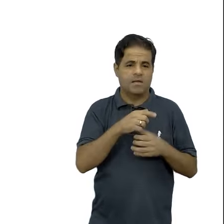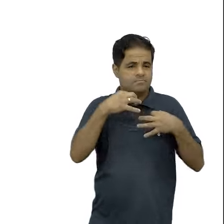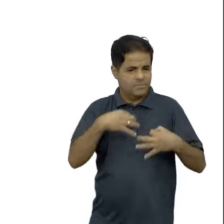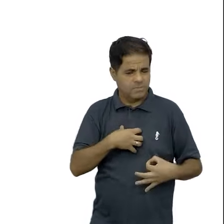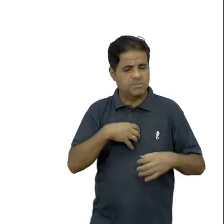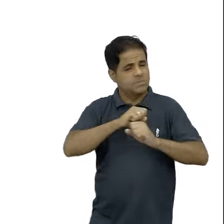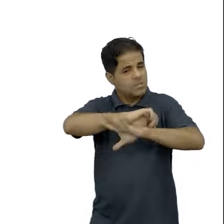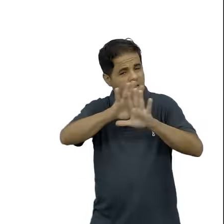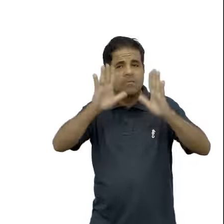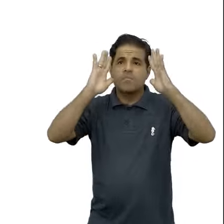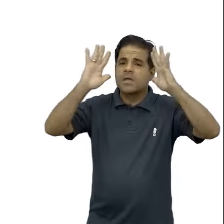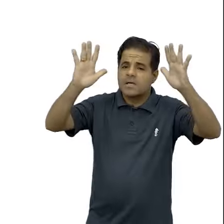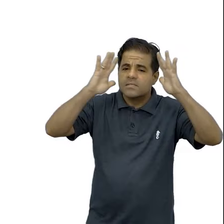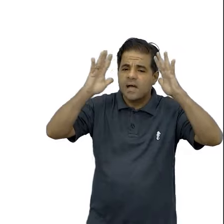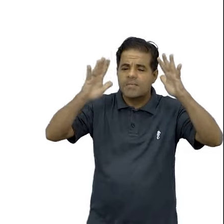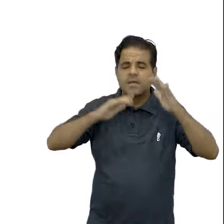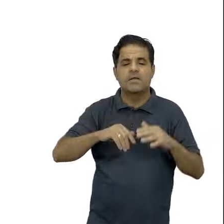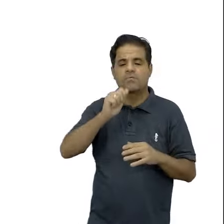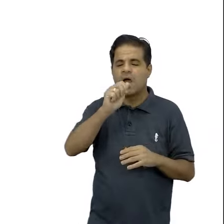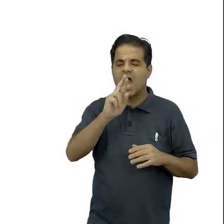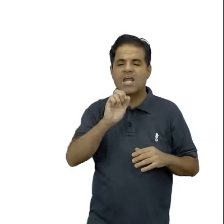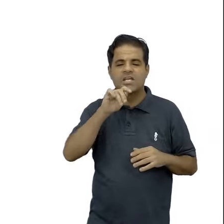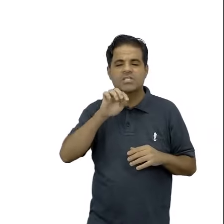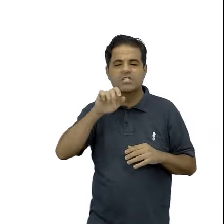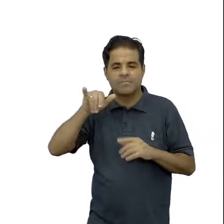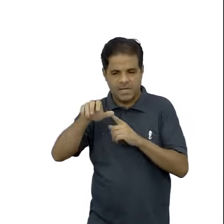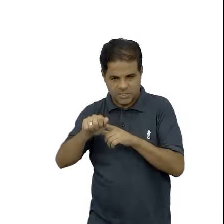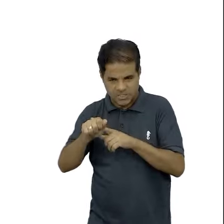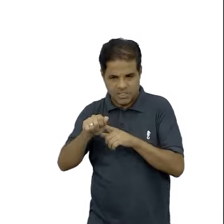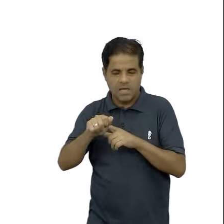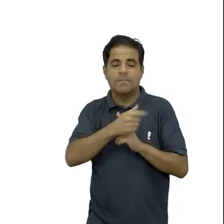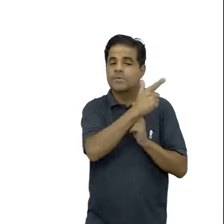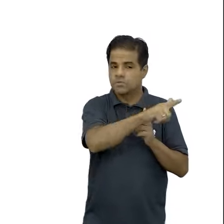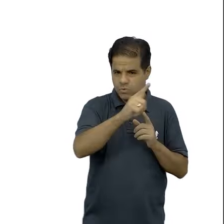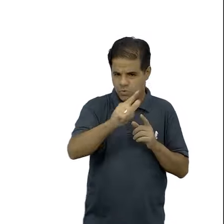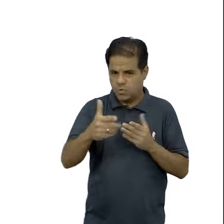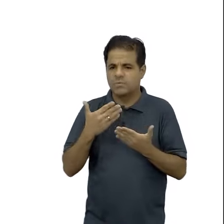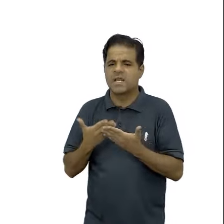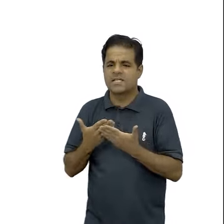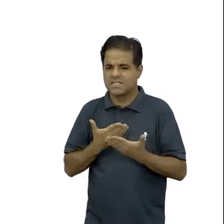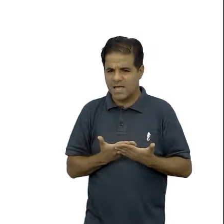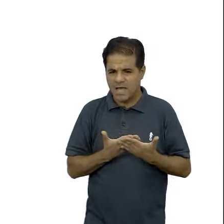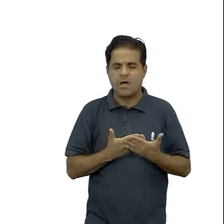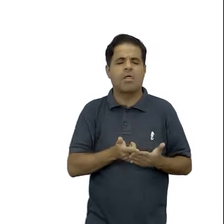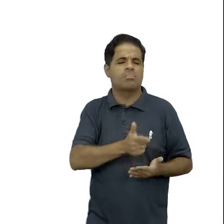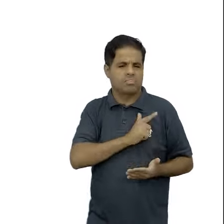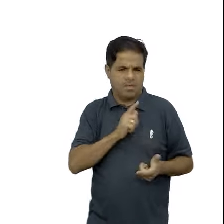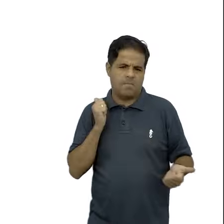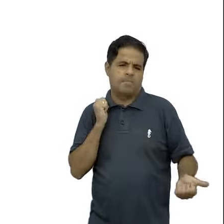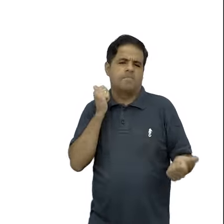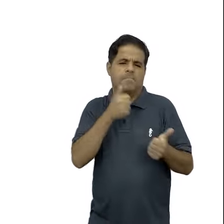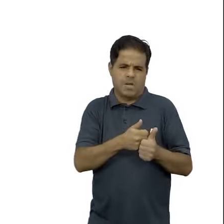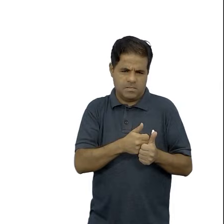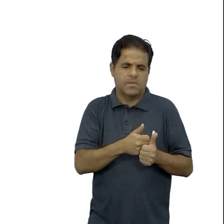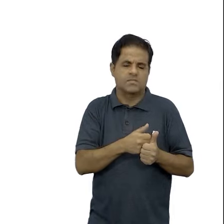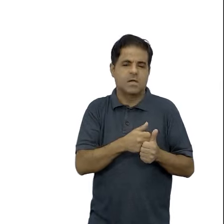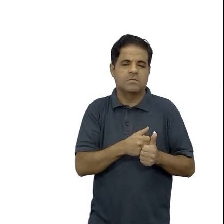forma explícita o pensamento aritmético, mas nas demais aulas há uma